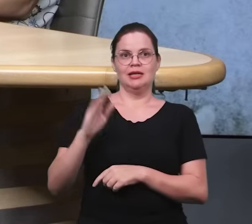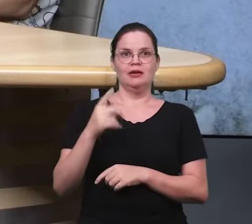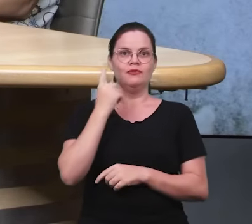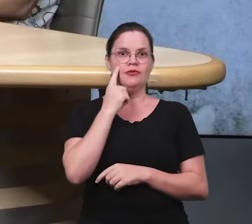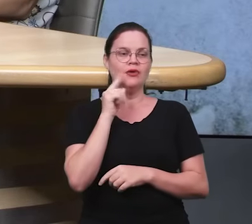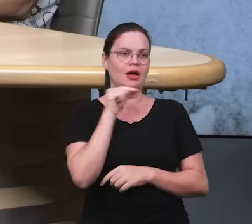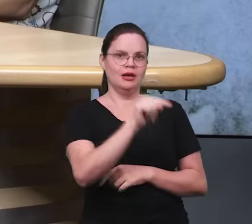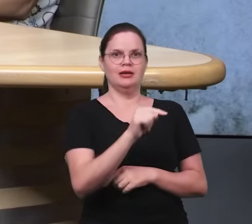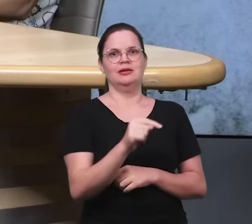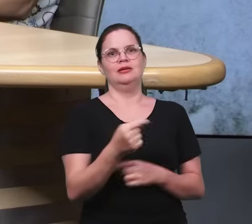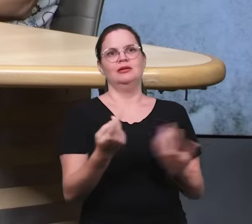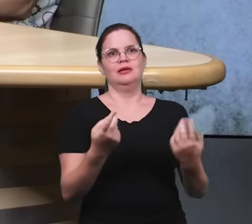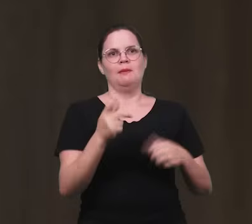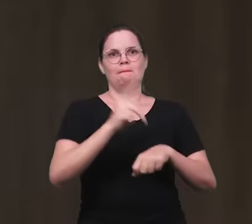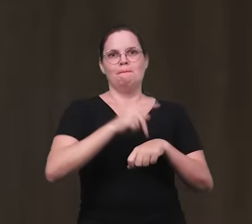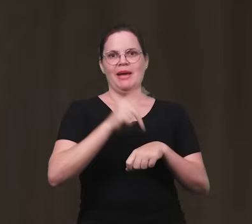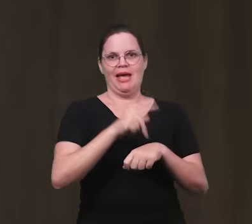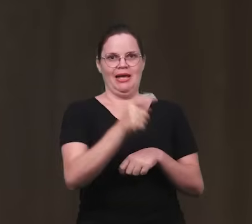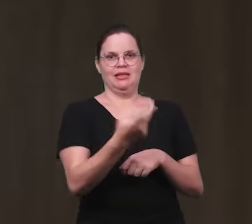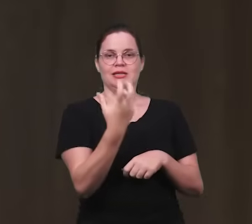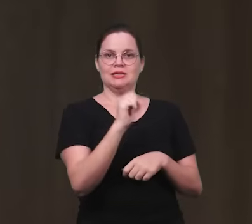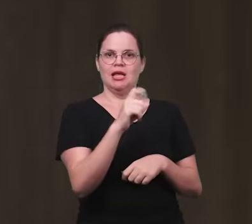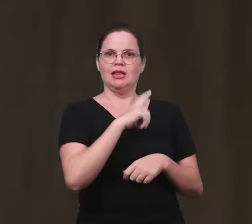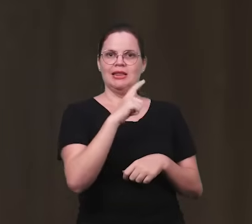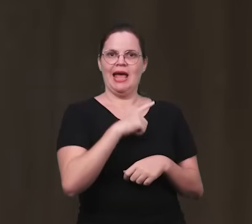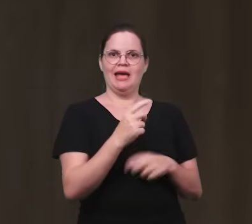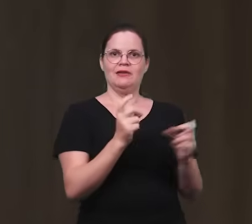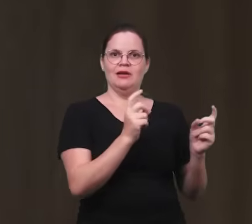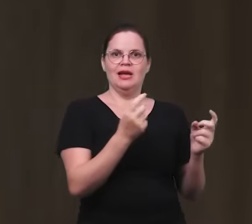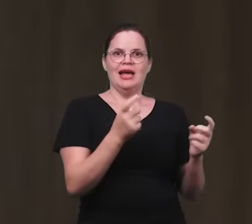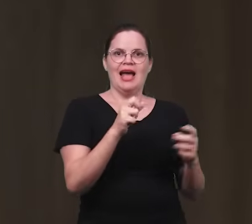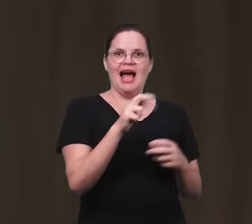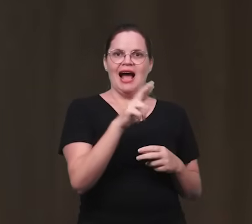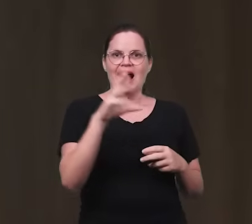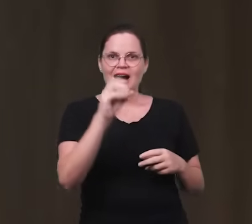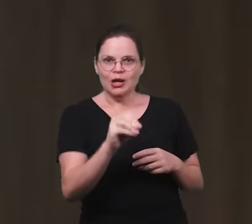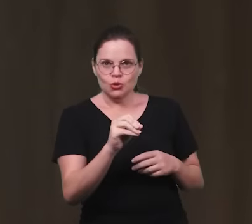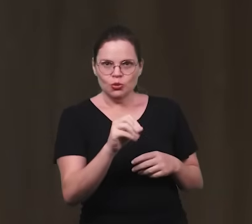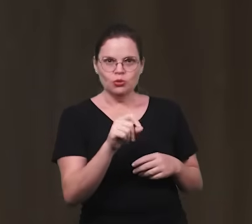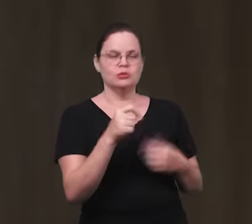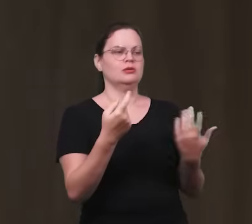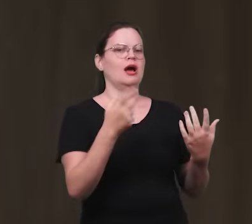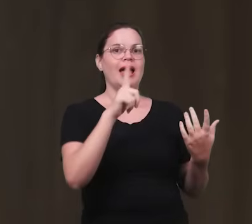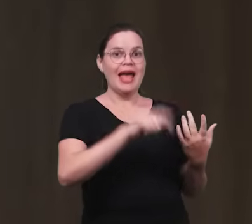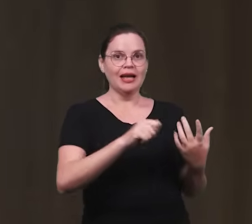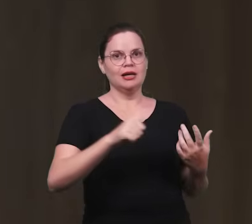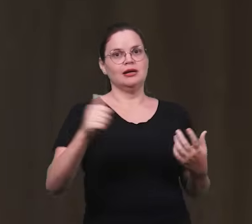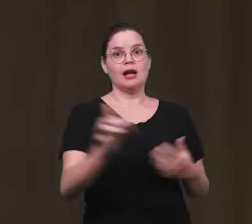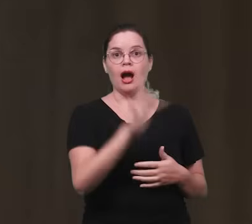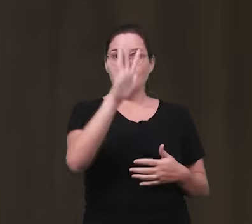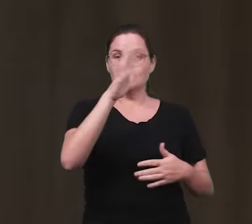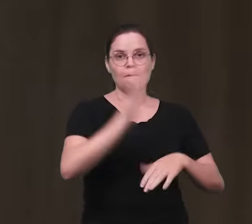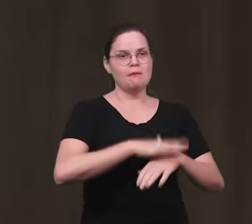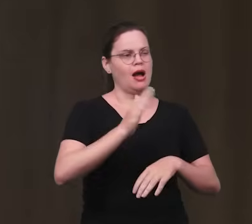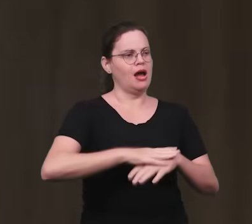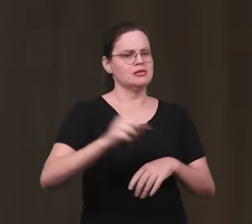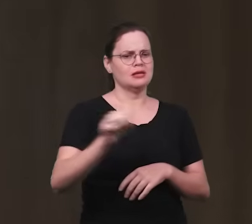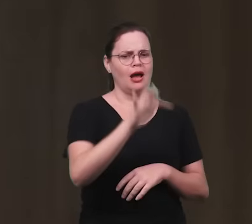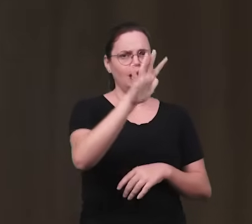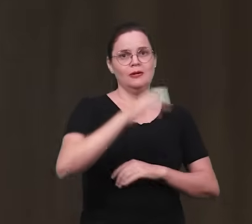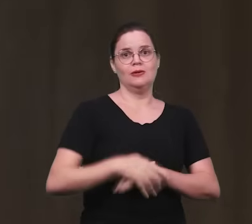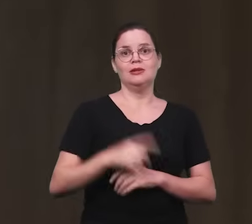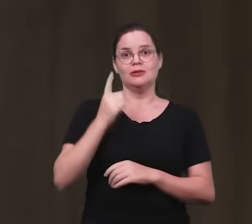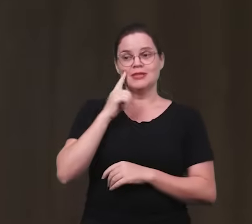menor valor vai ter aquele produto. Quanto mais raro, maior o valor que ele tem. Então a mulher virtuosa